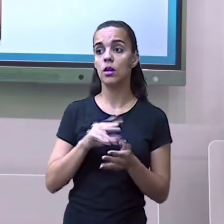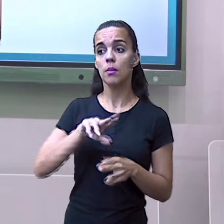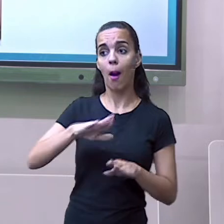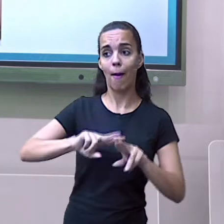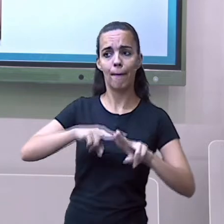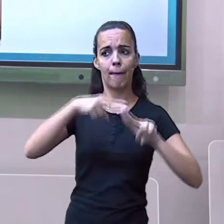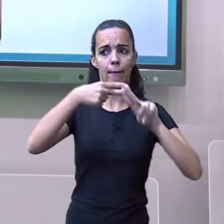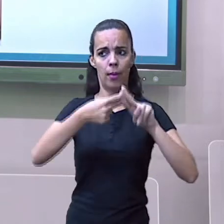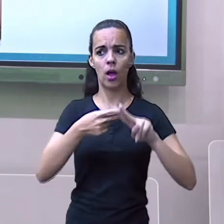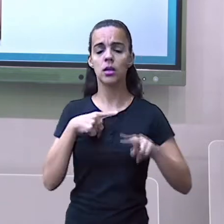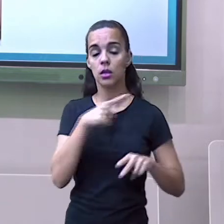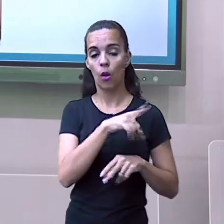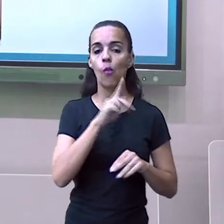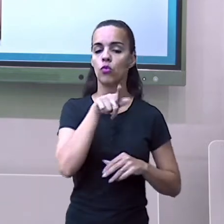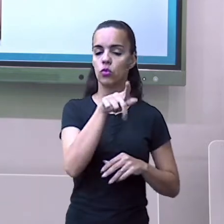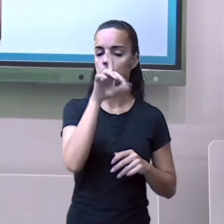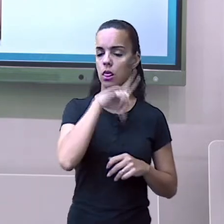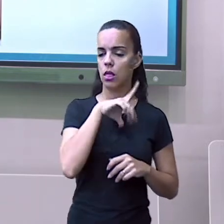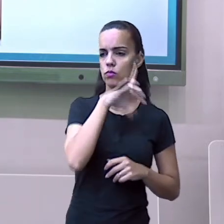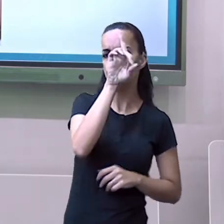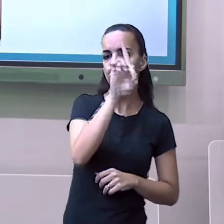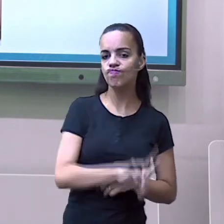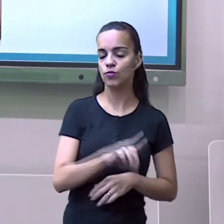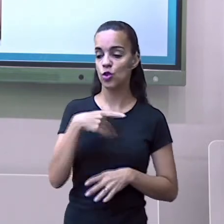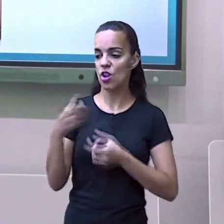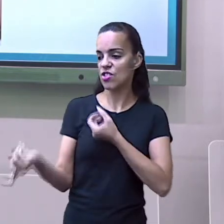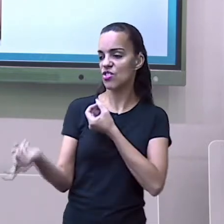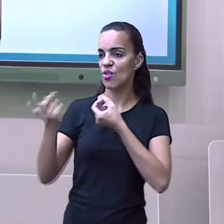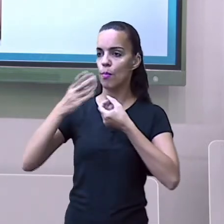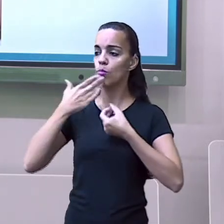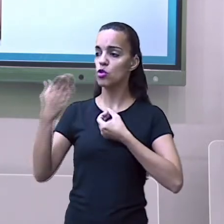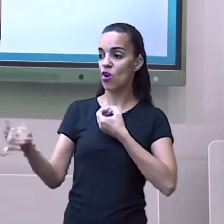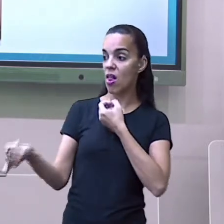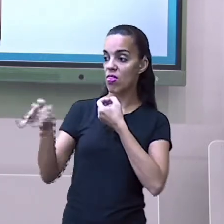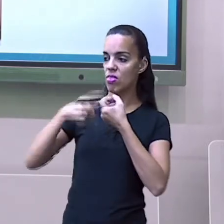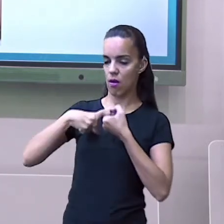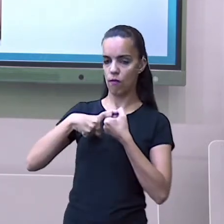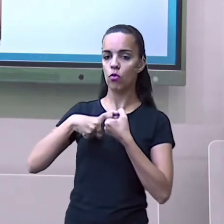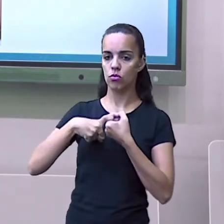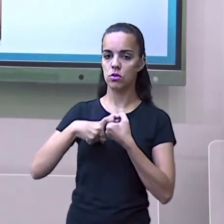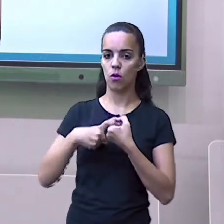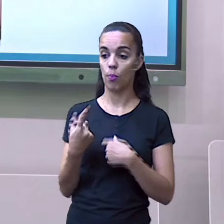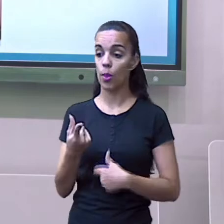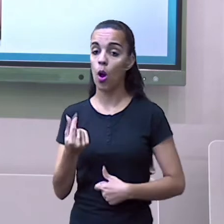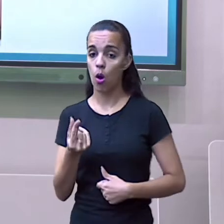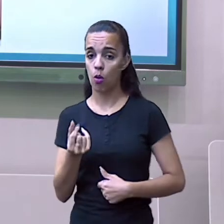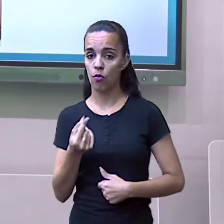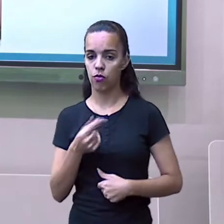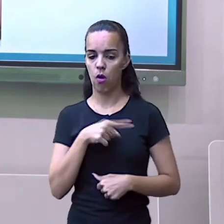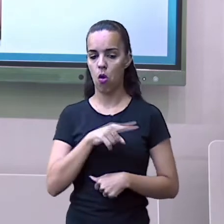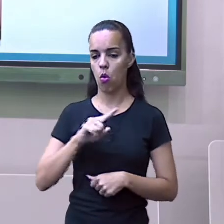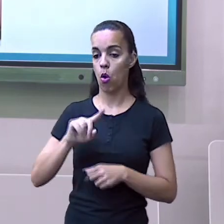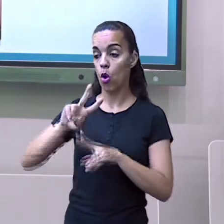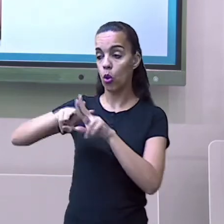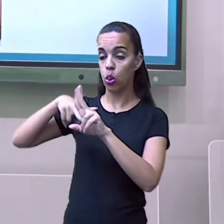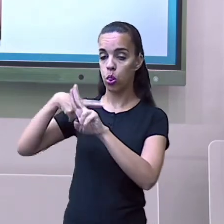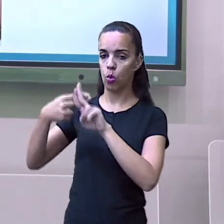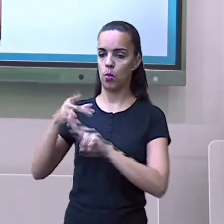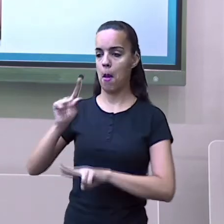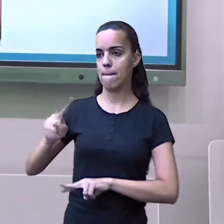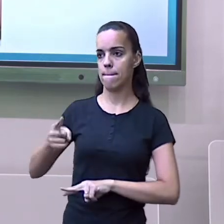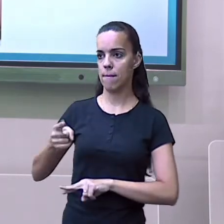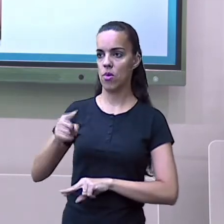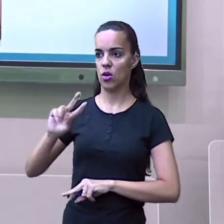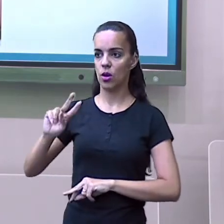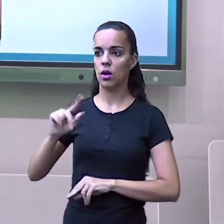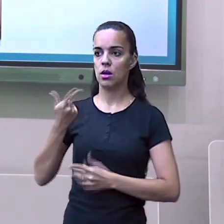o direito de receber o valor excedente em dobro, ou seja, ao invés de receber os R$ 200